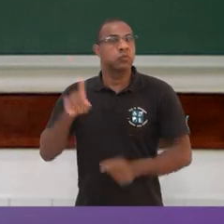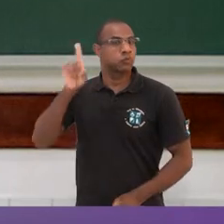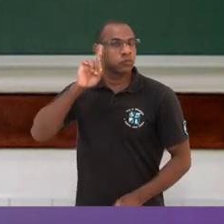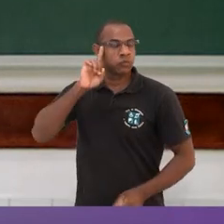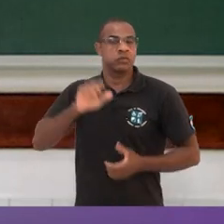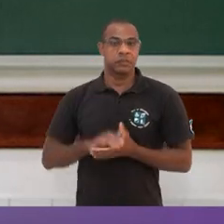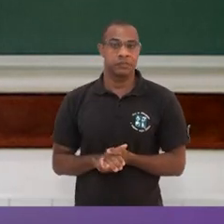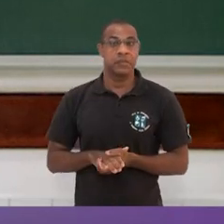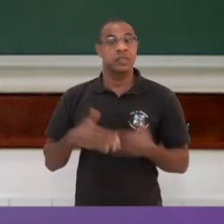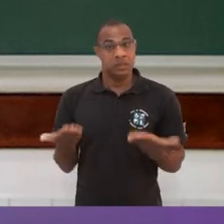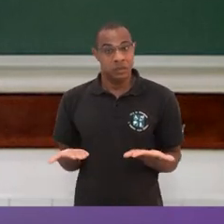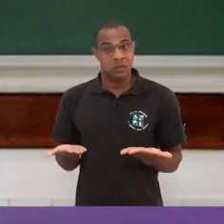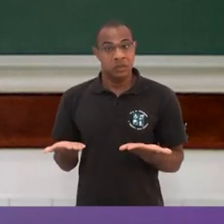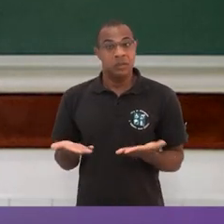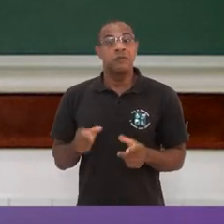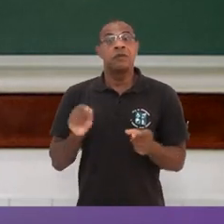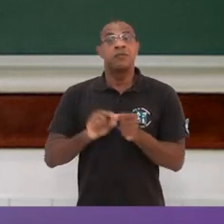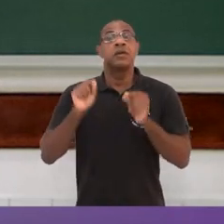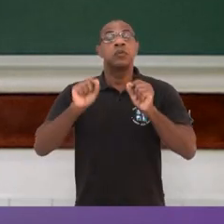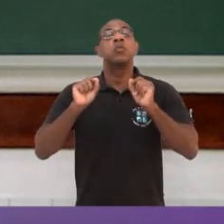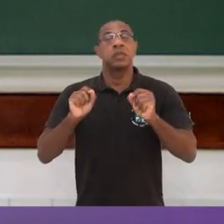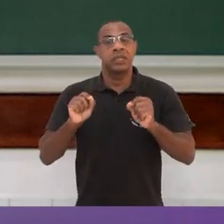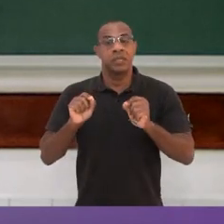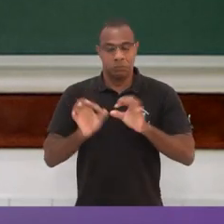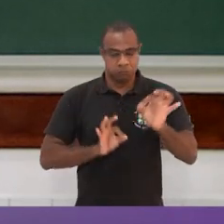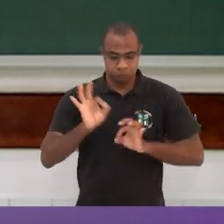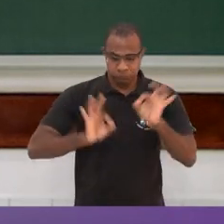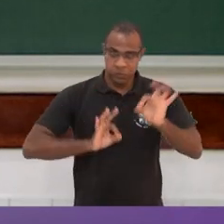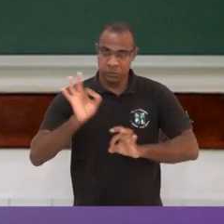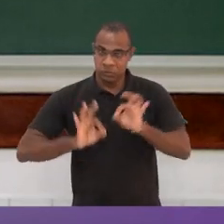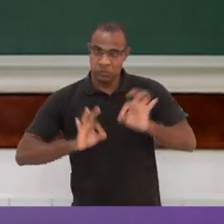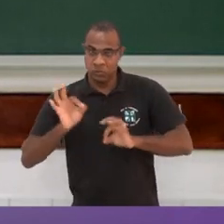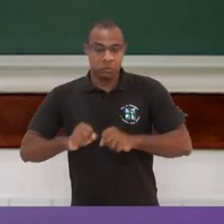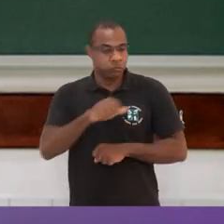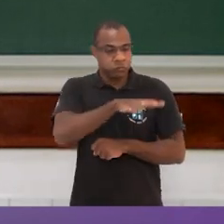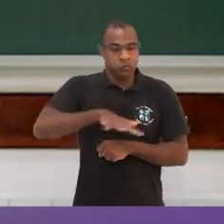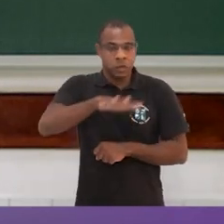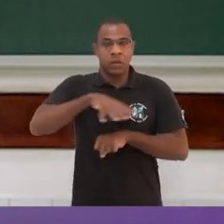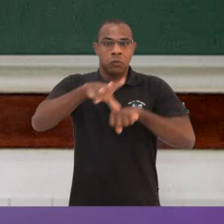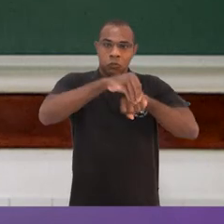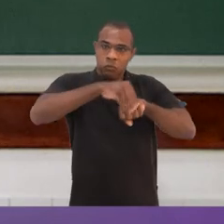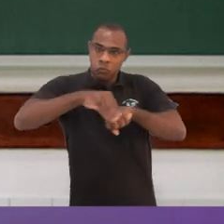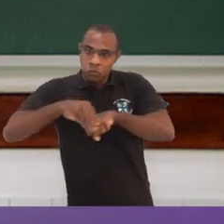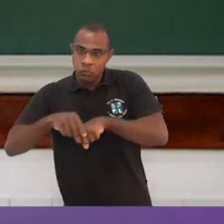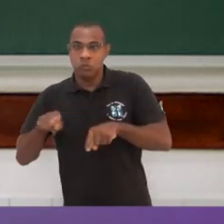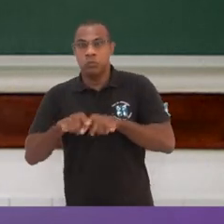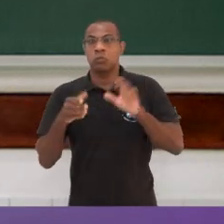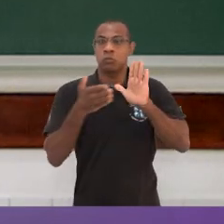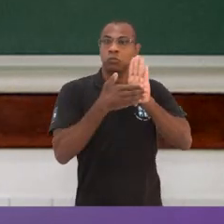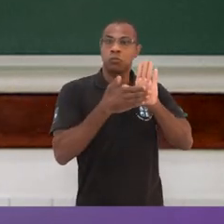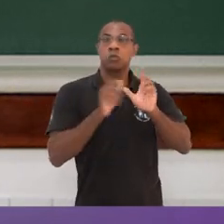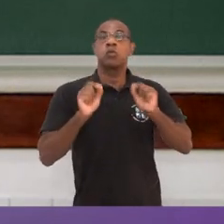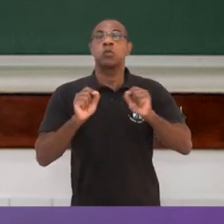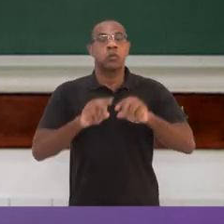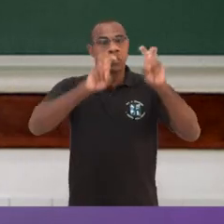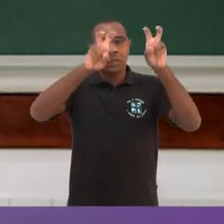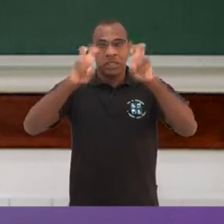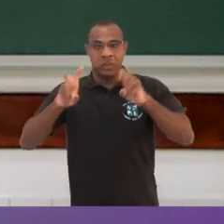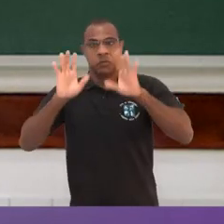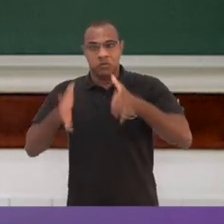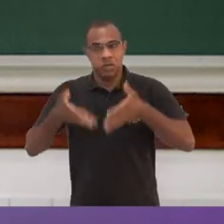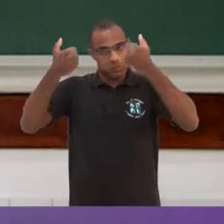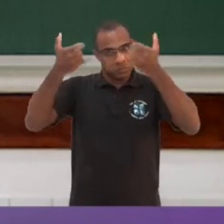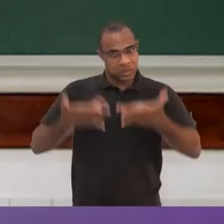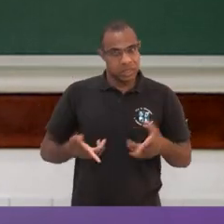cotidiano. Para isso, foi elaborado um planejamento por área de conhecimento, propondo, a partir dos temas